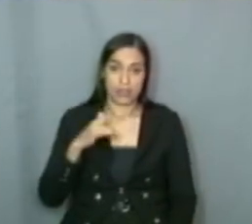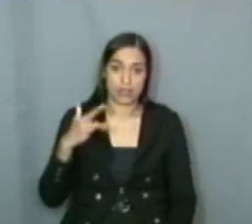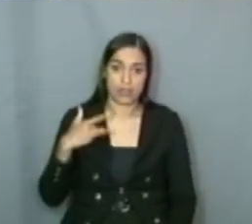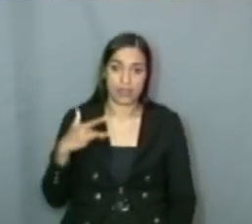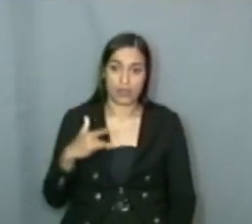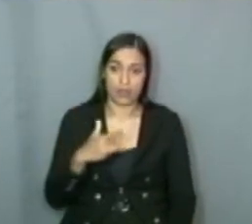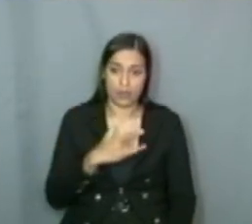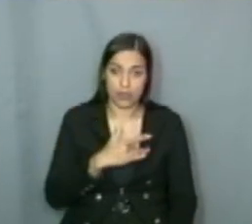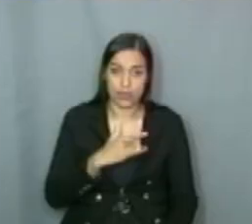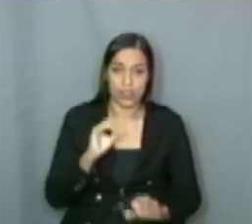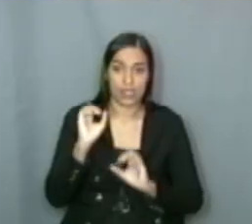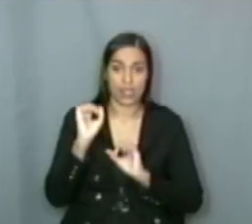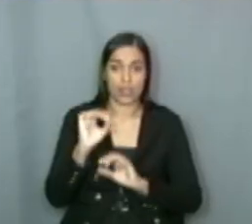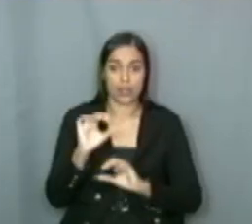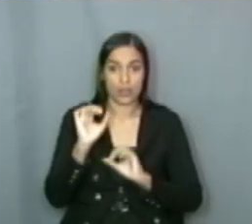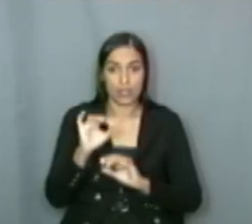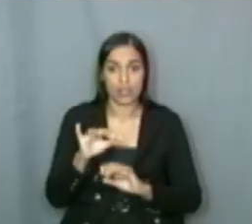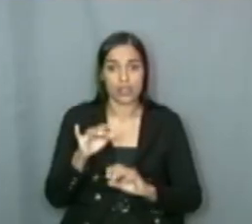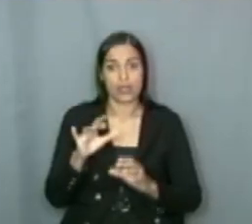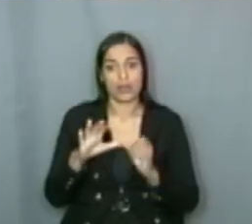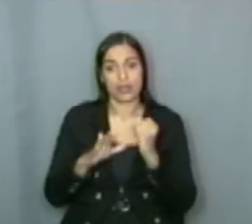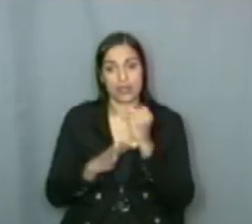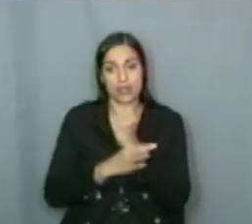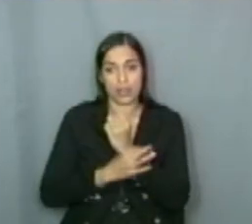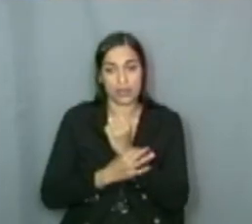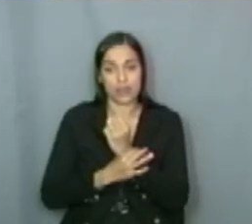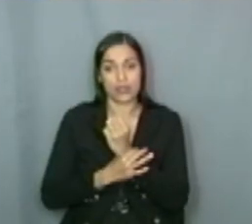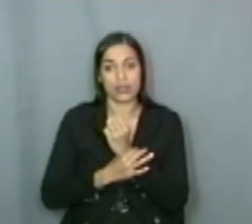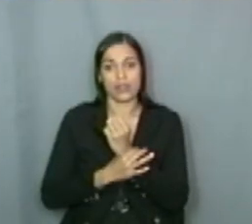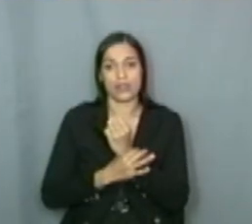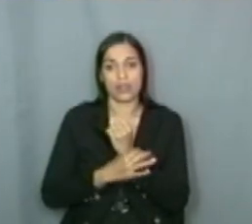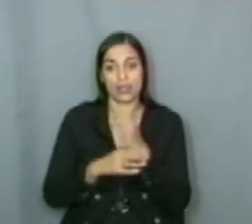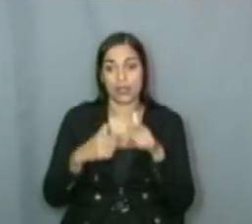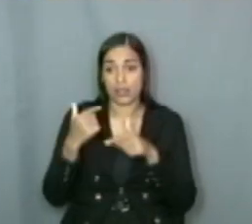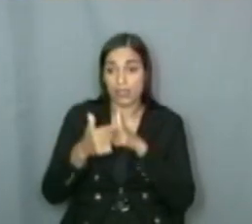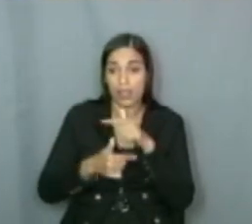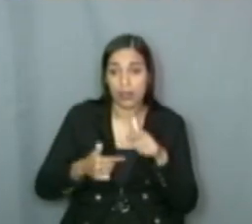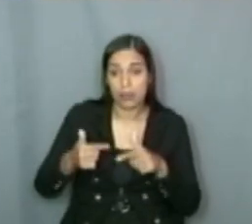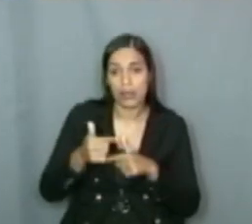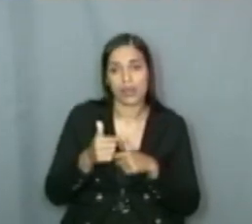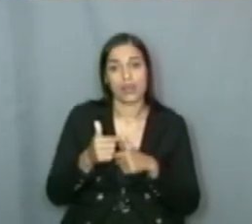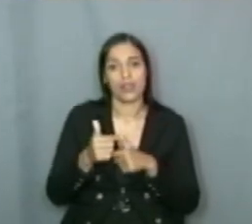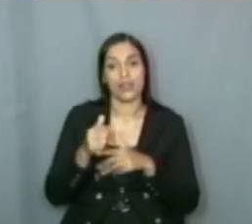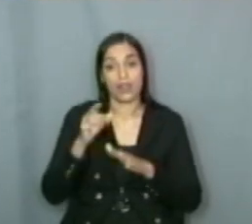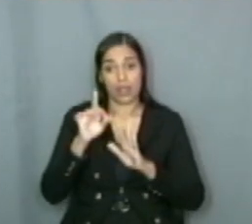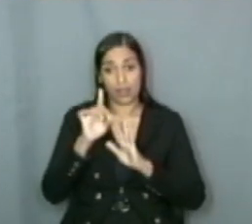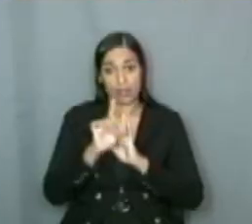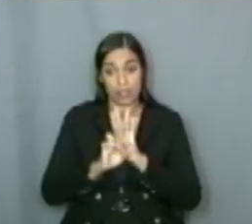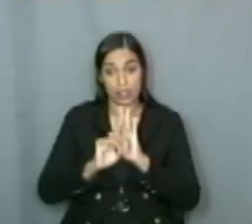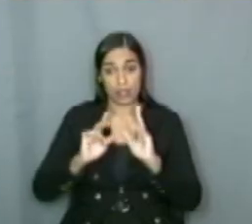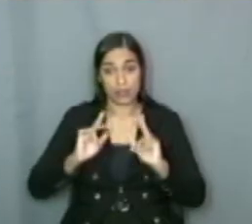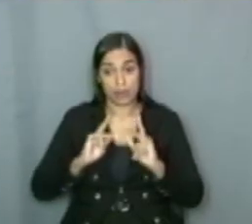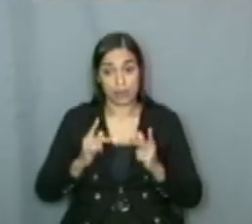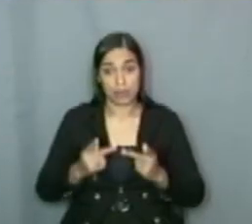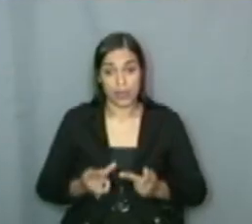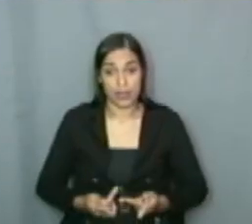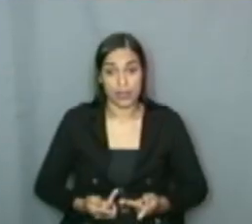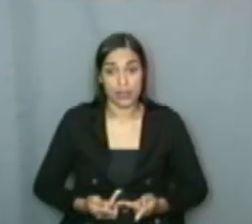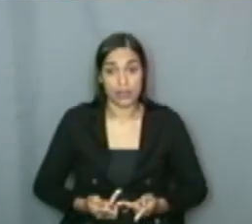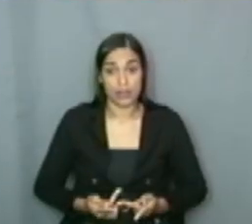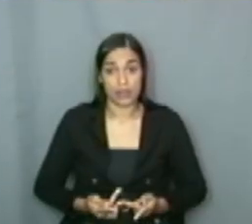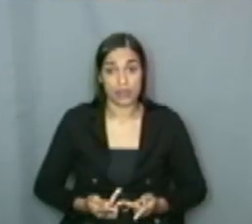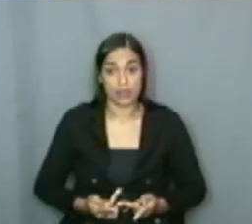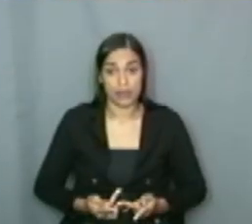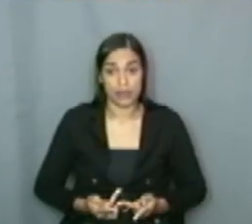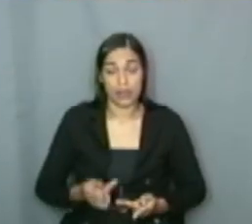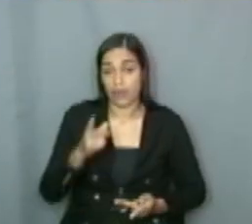saúde, educação, segurança, emprego, direitos humanos, que a turma fala tanto